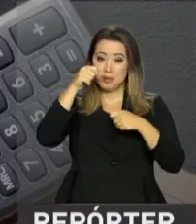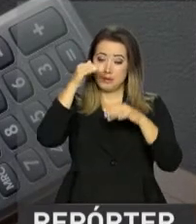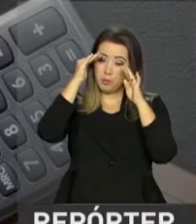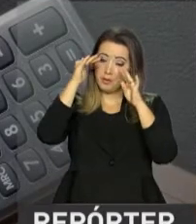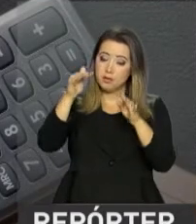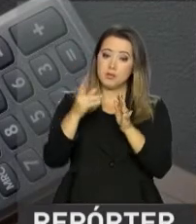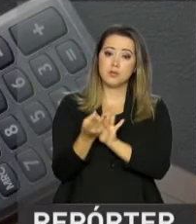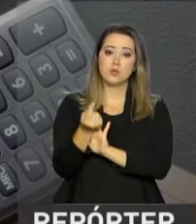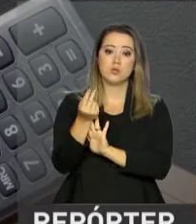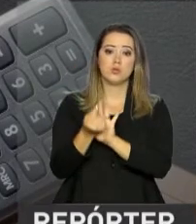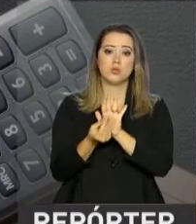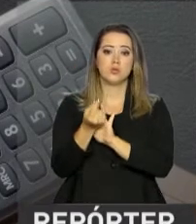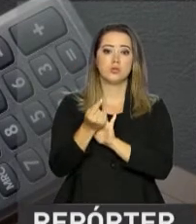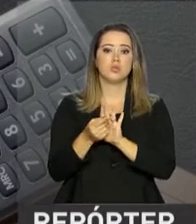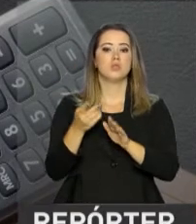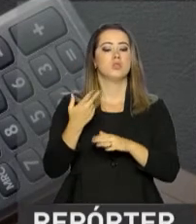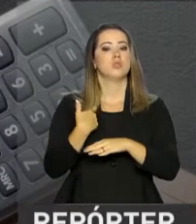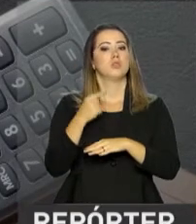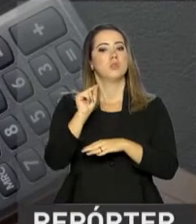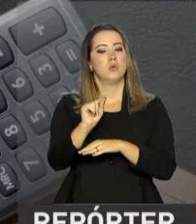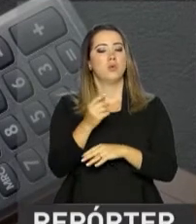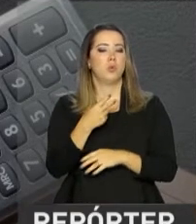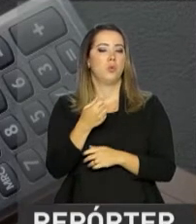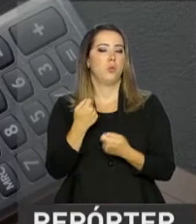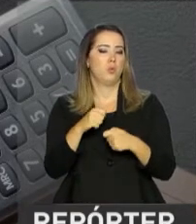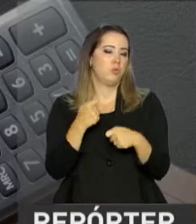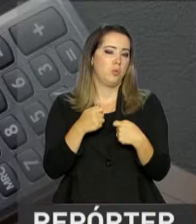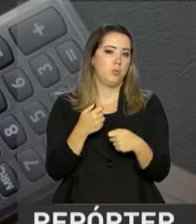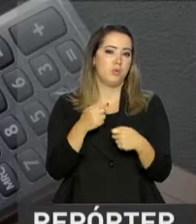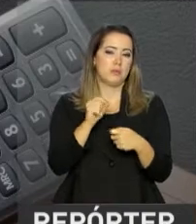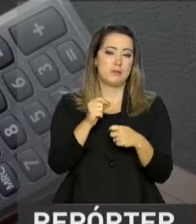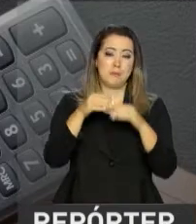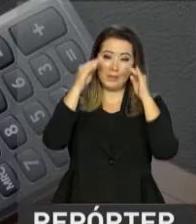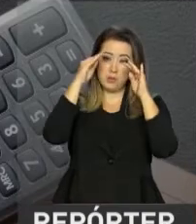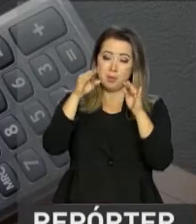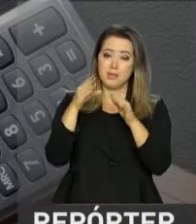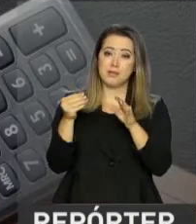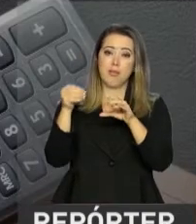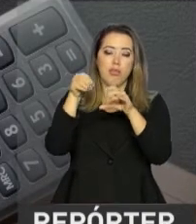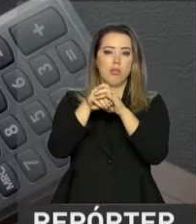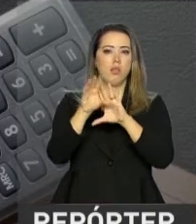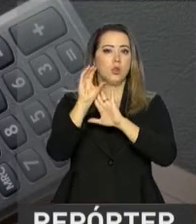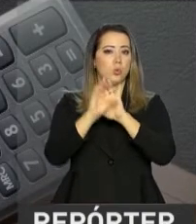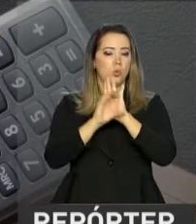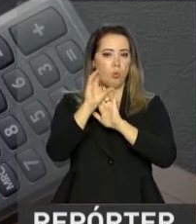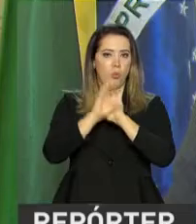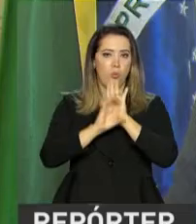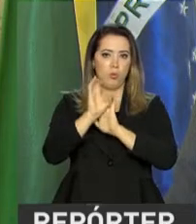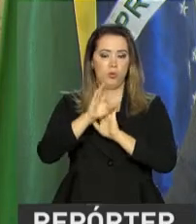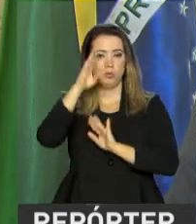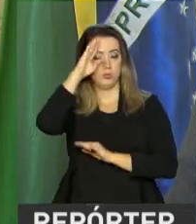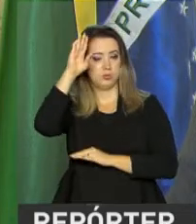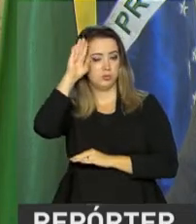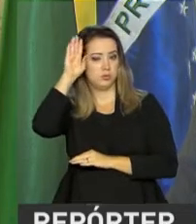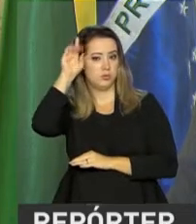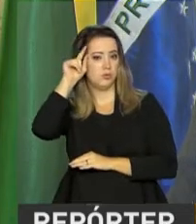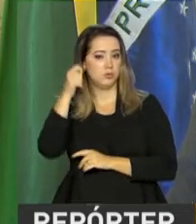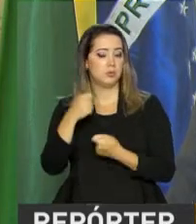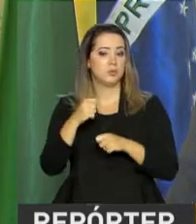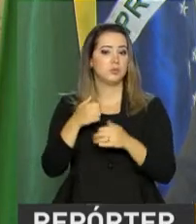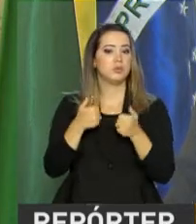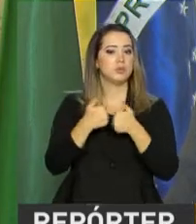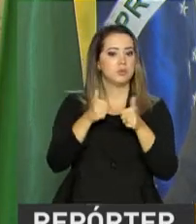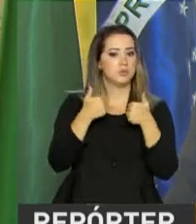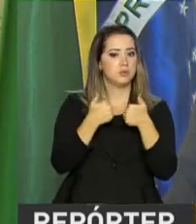remuneração e vale-transporte são facultativos o tempo máximo de contrato é de dois anos tio o estádio for